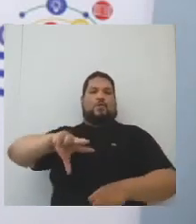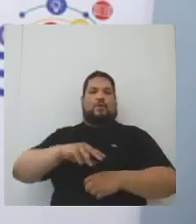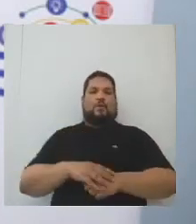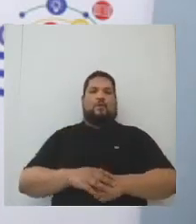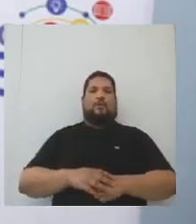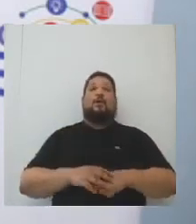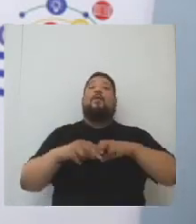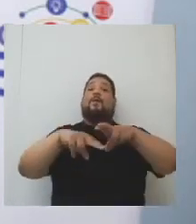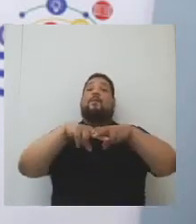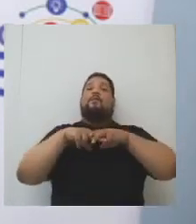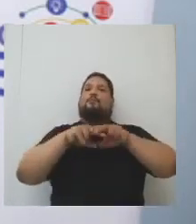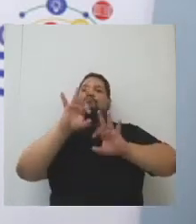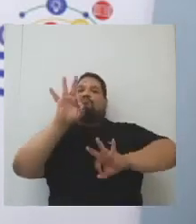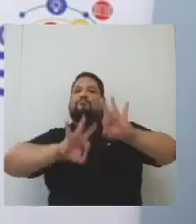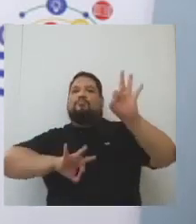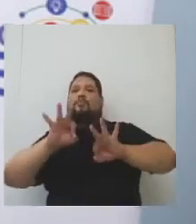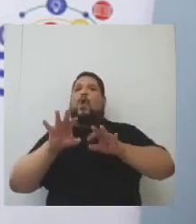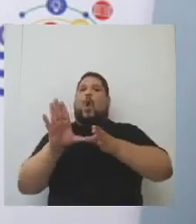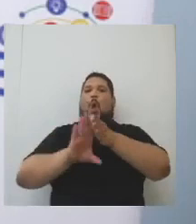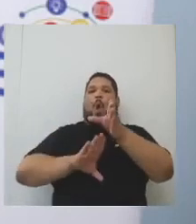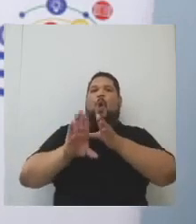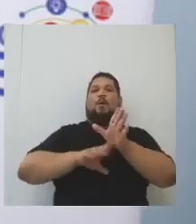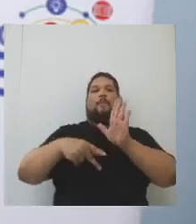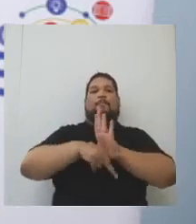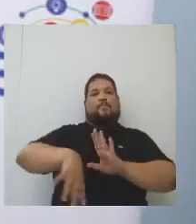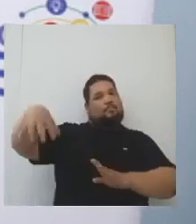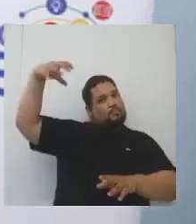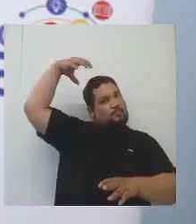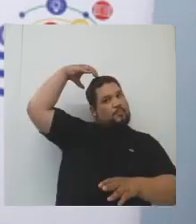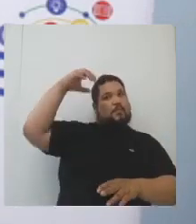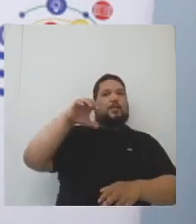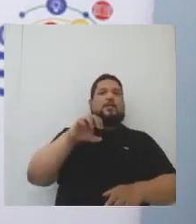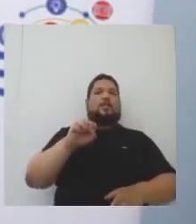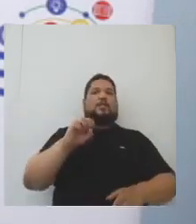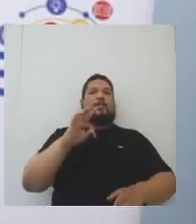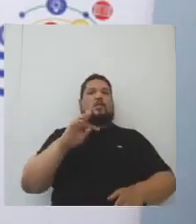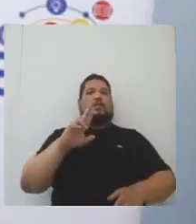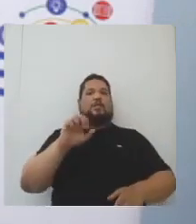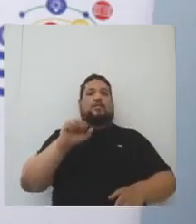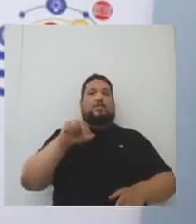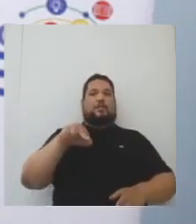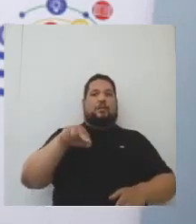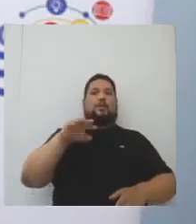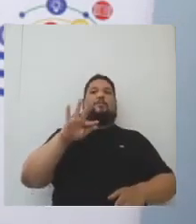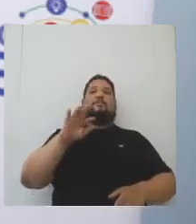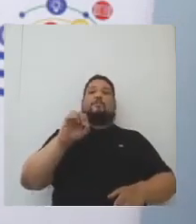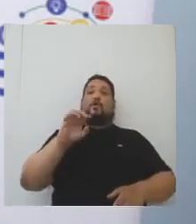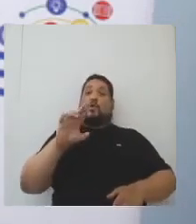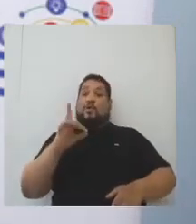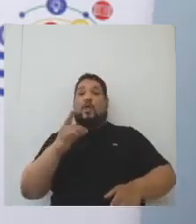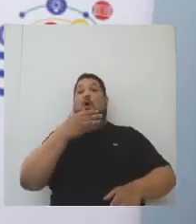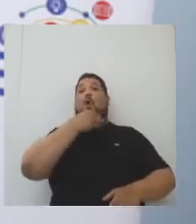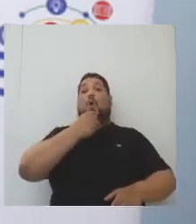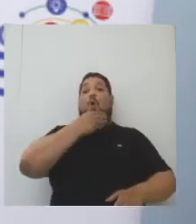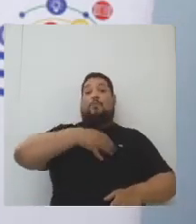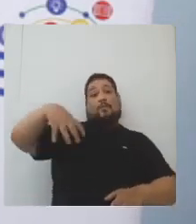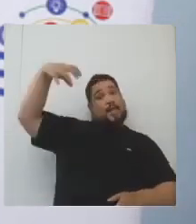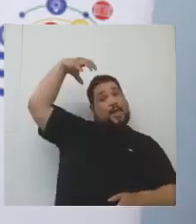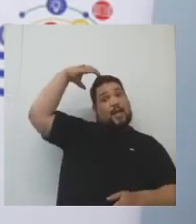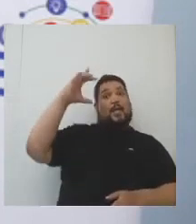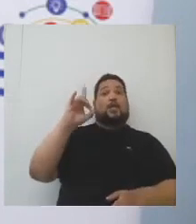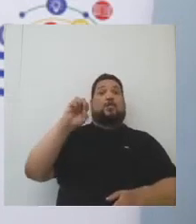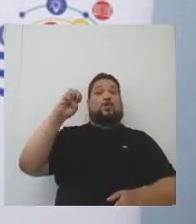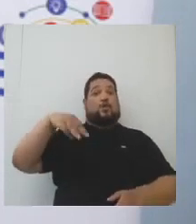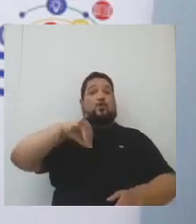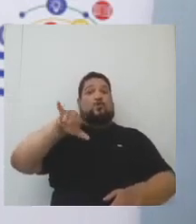sobre as orientações do Lord Stranford, o príncipe regente Dom João toma então esta decisão de se dirigir